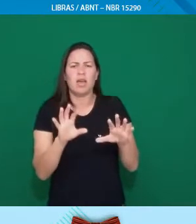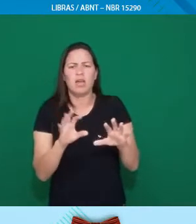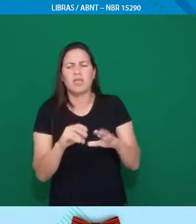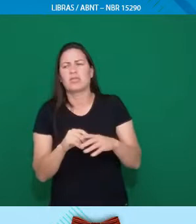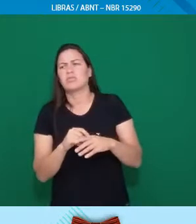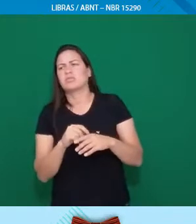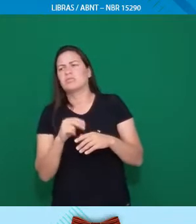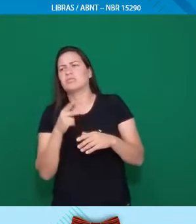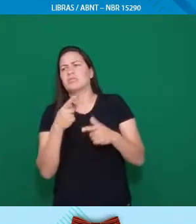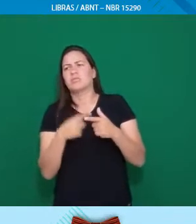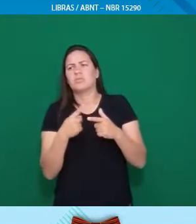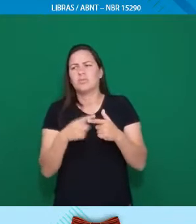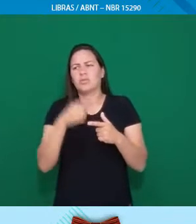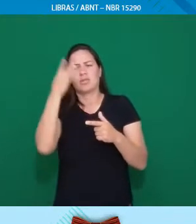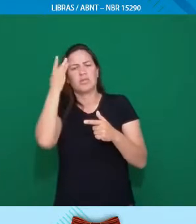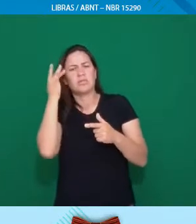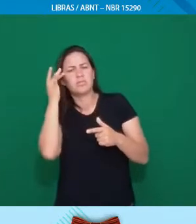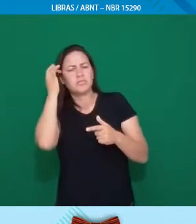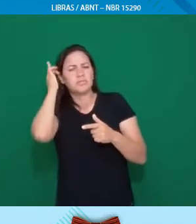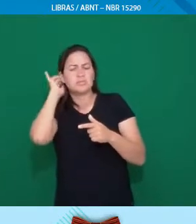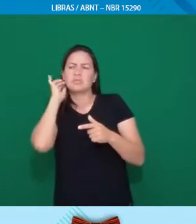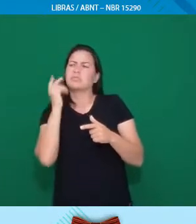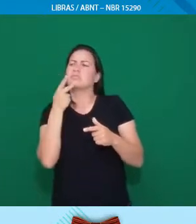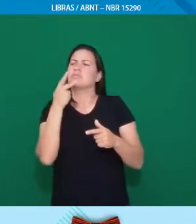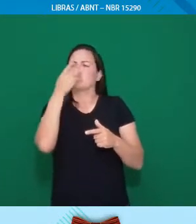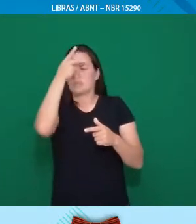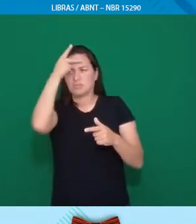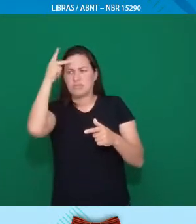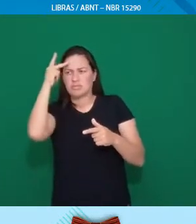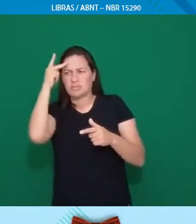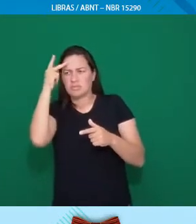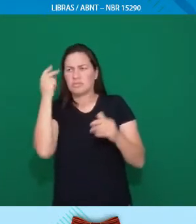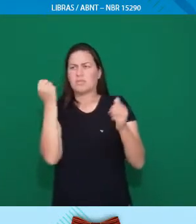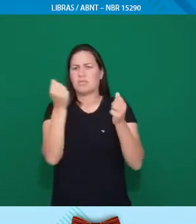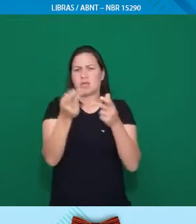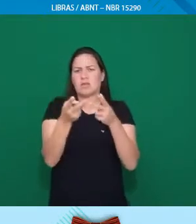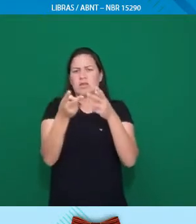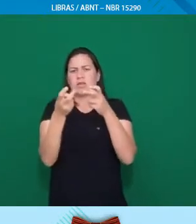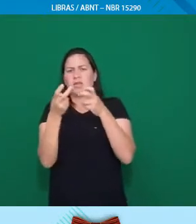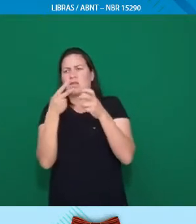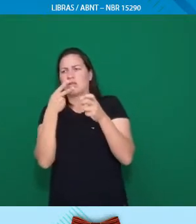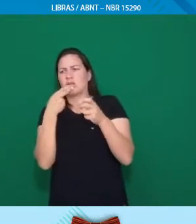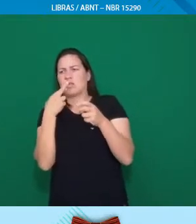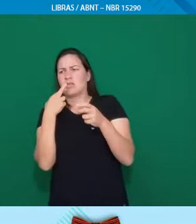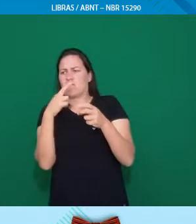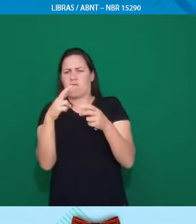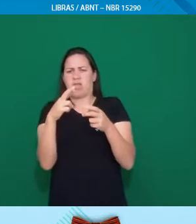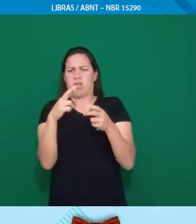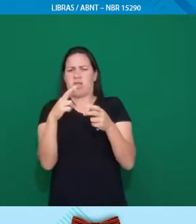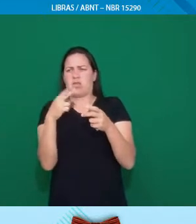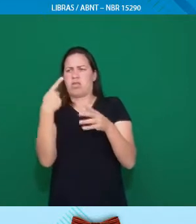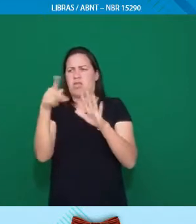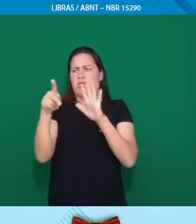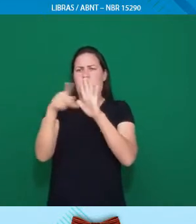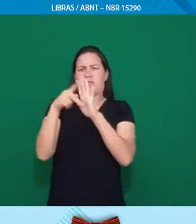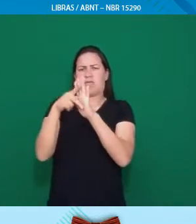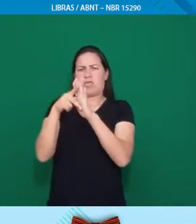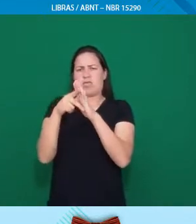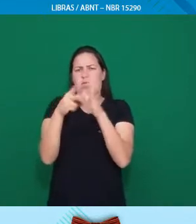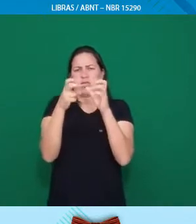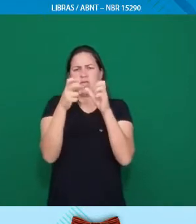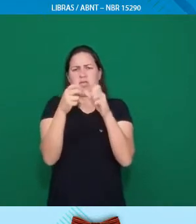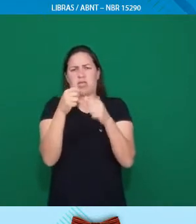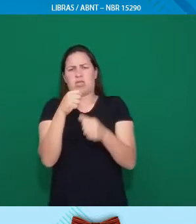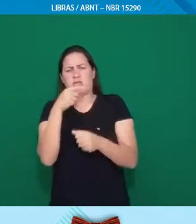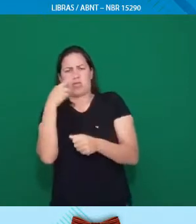quero não porque não sei o quê não sei o quê e aí você rapaz presenciou veio fazer uma denúncia que não foi para ele mas ele